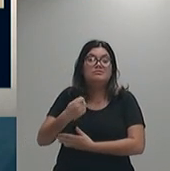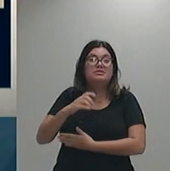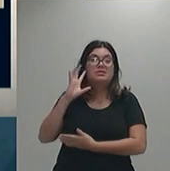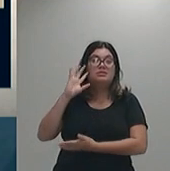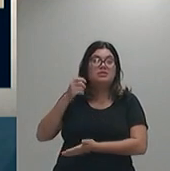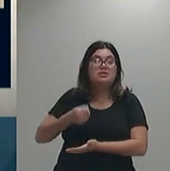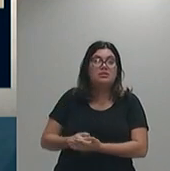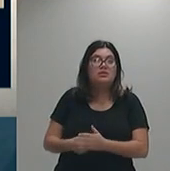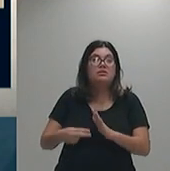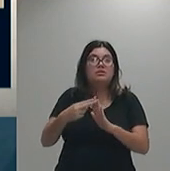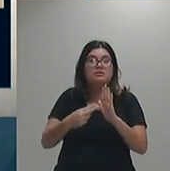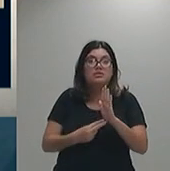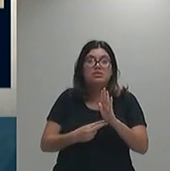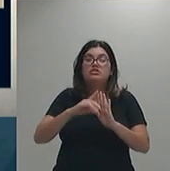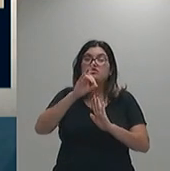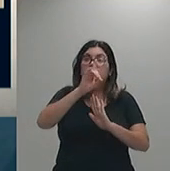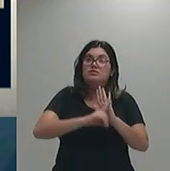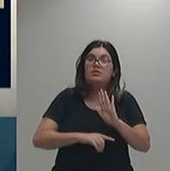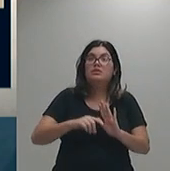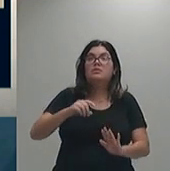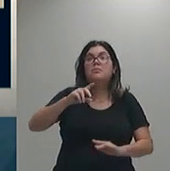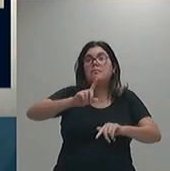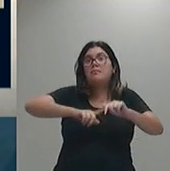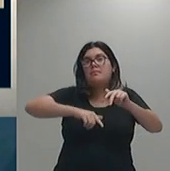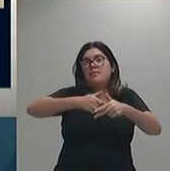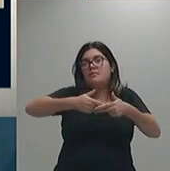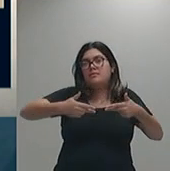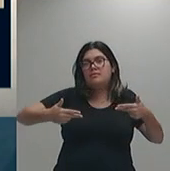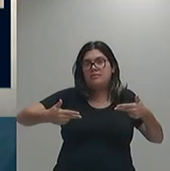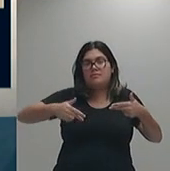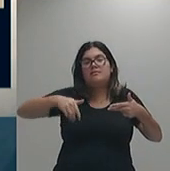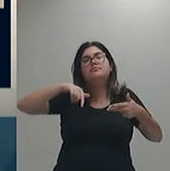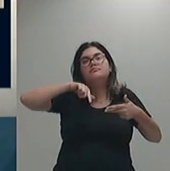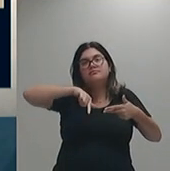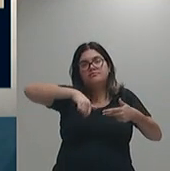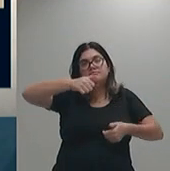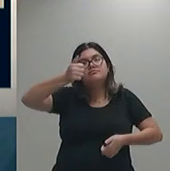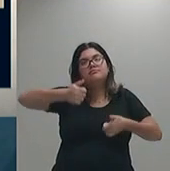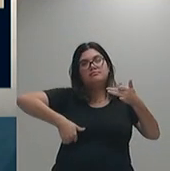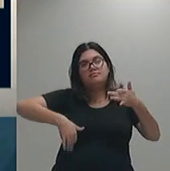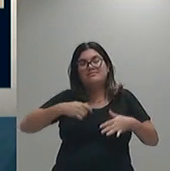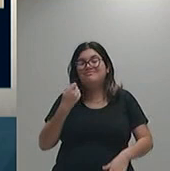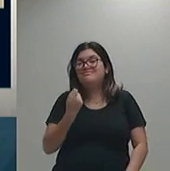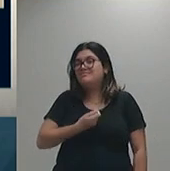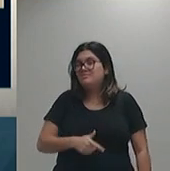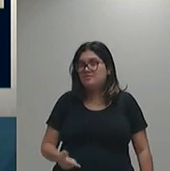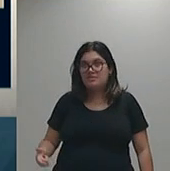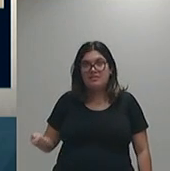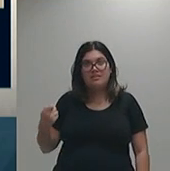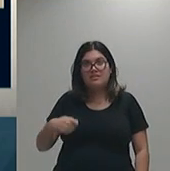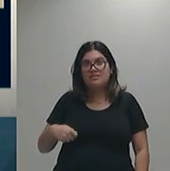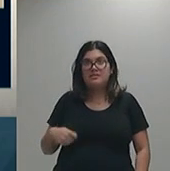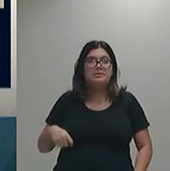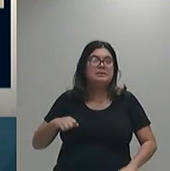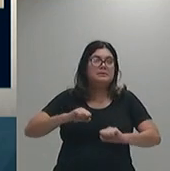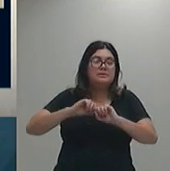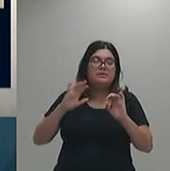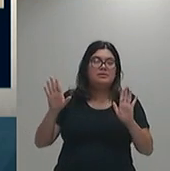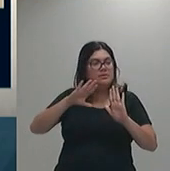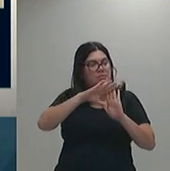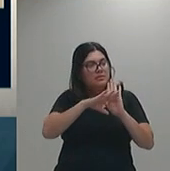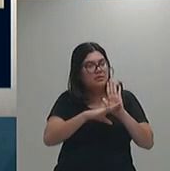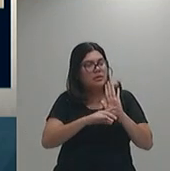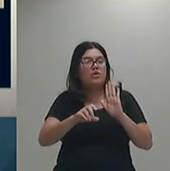Norma de direito material o nesse caso como ressaltam nisso deles não há necessidade interpretação de cláusula contratual